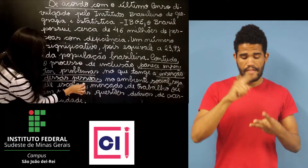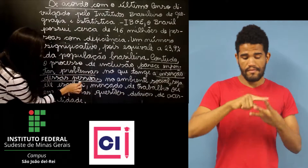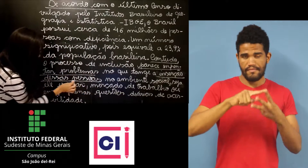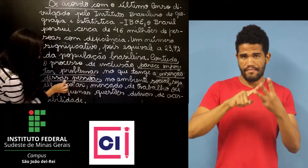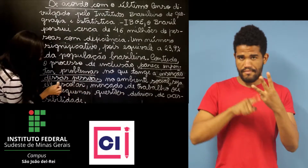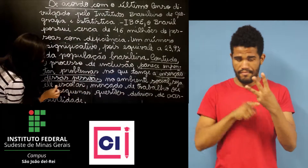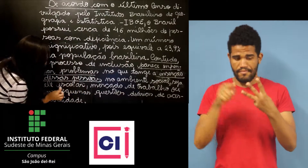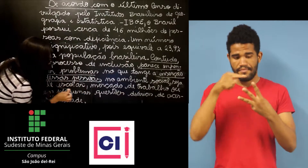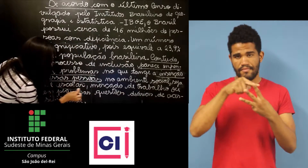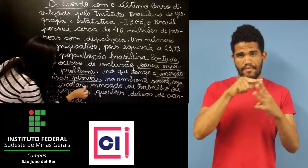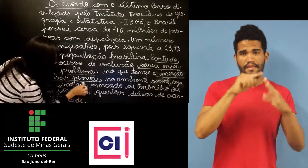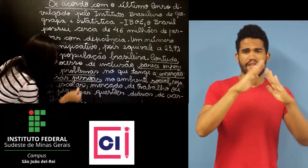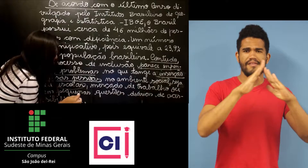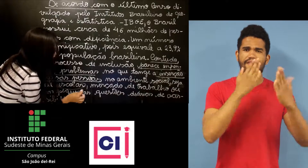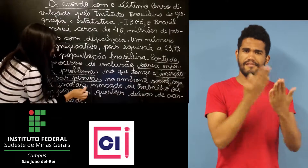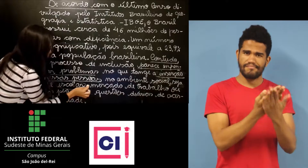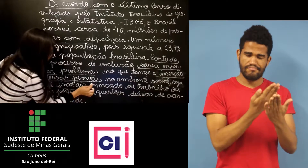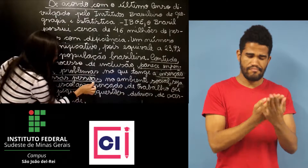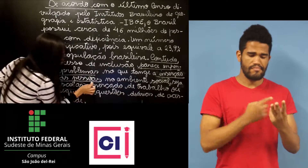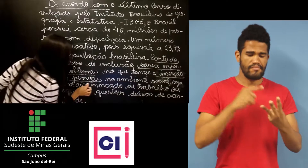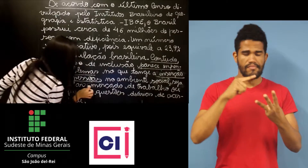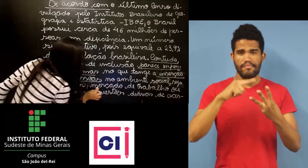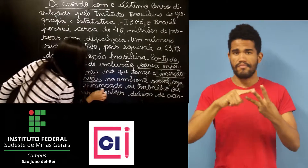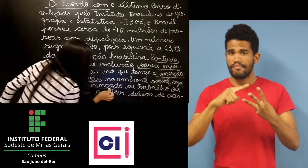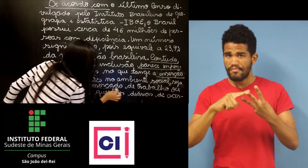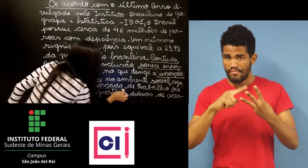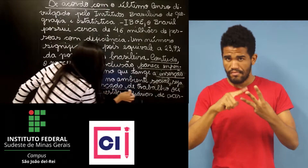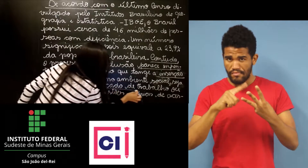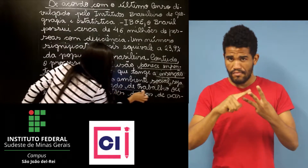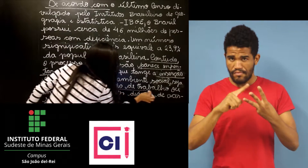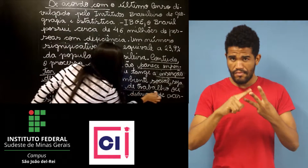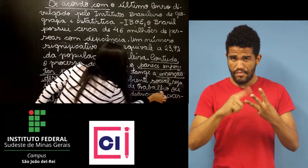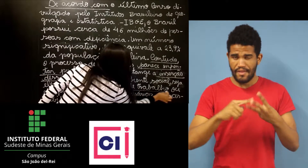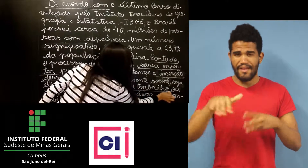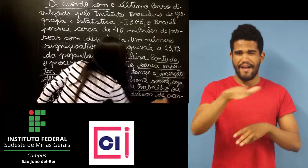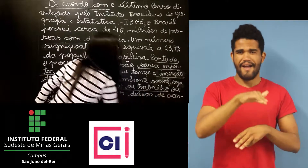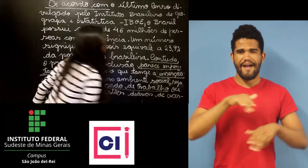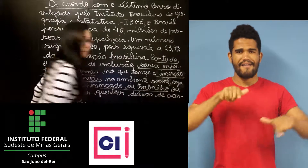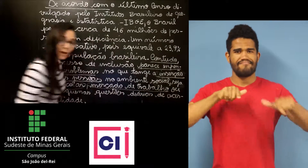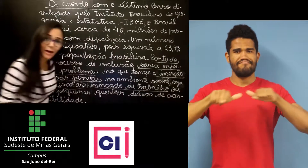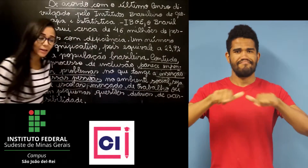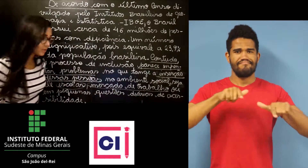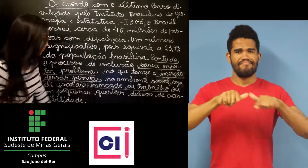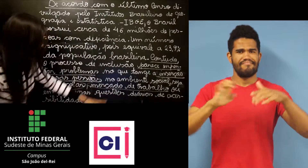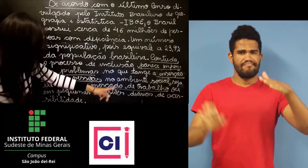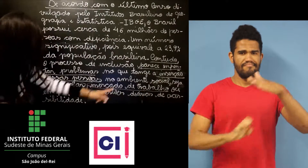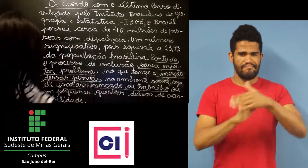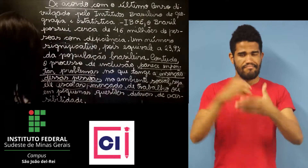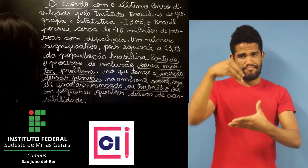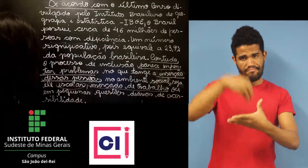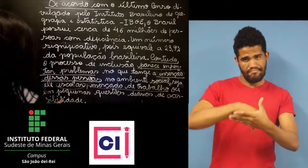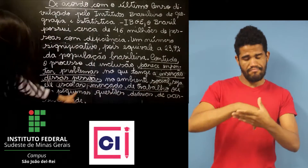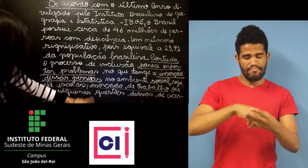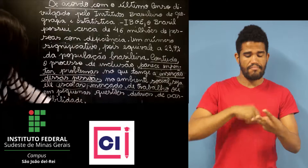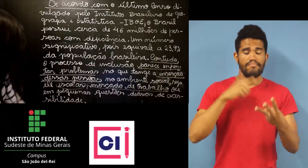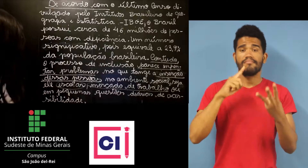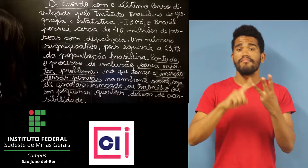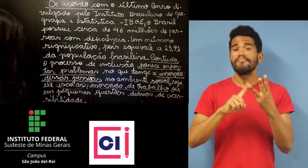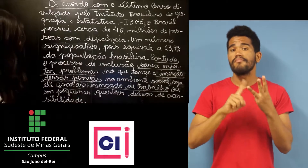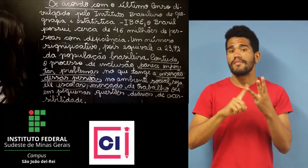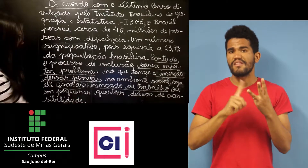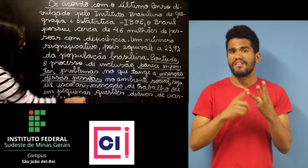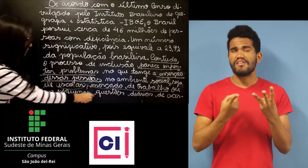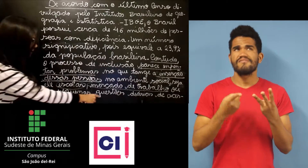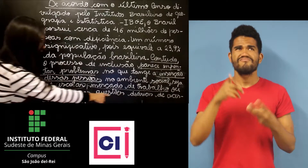falar do ambiente escolar, do ambiente do mercado de trabalho e também eu vou